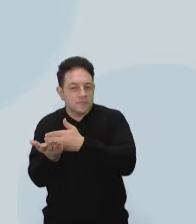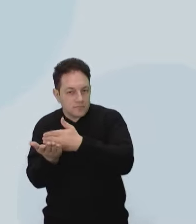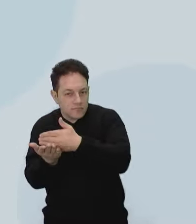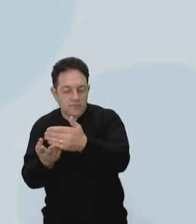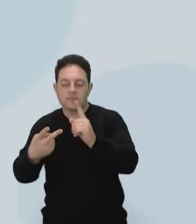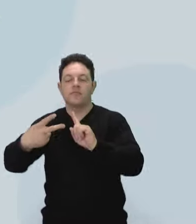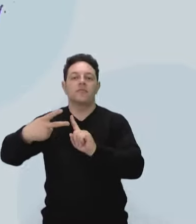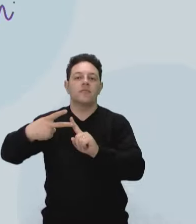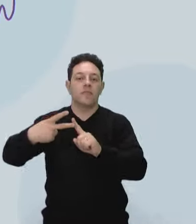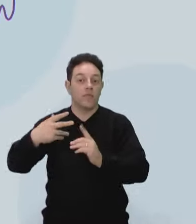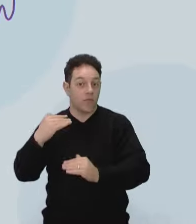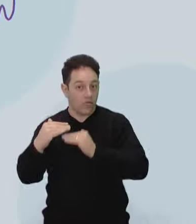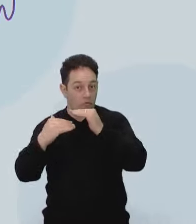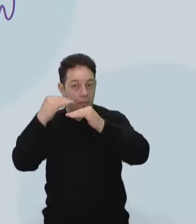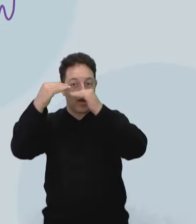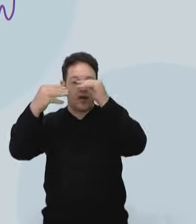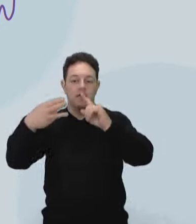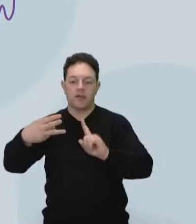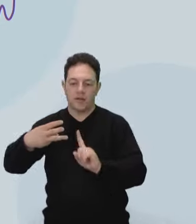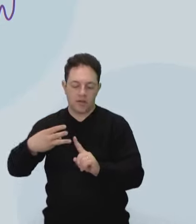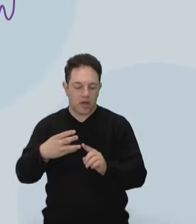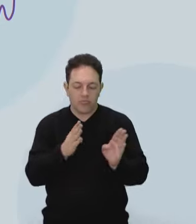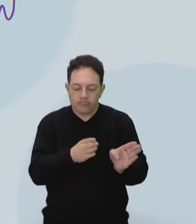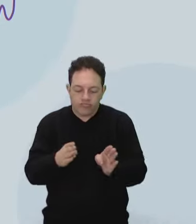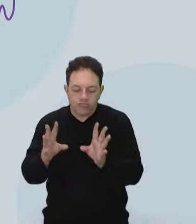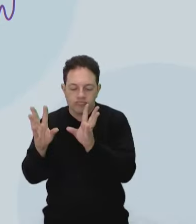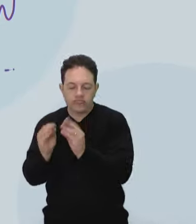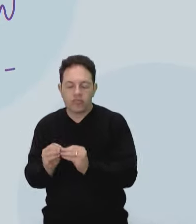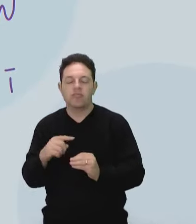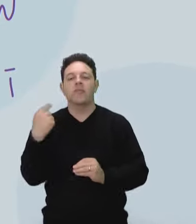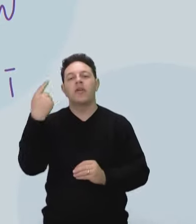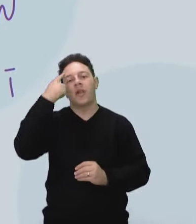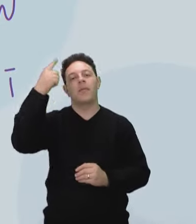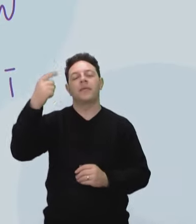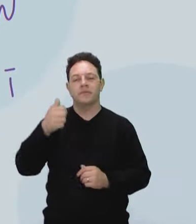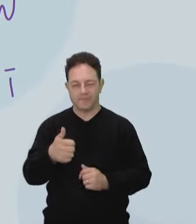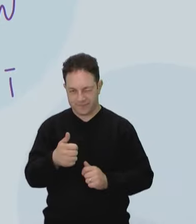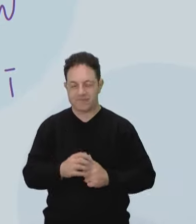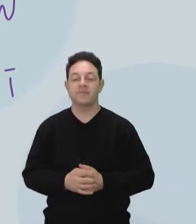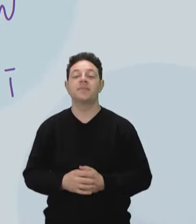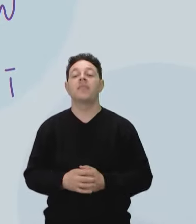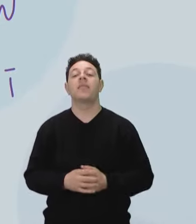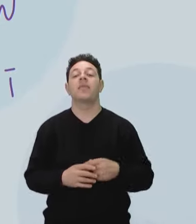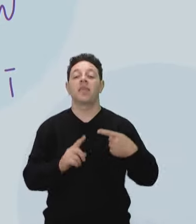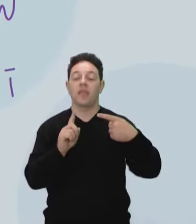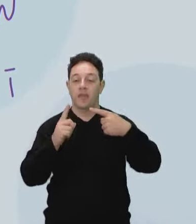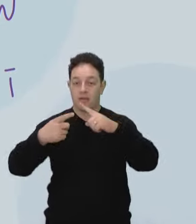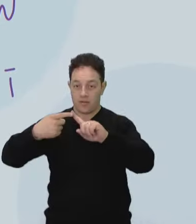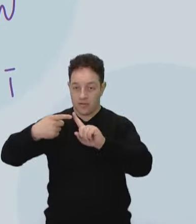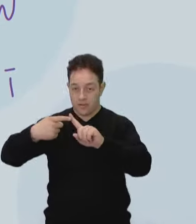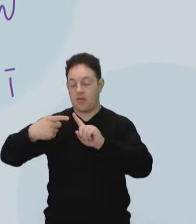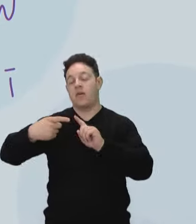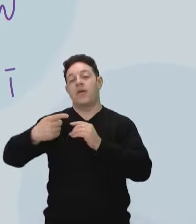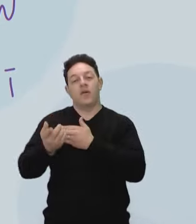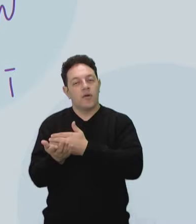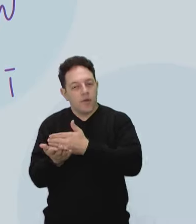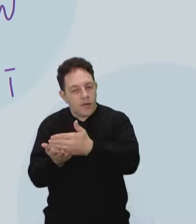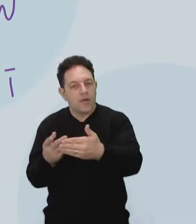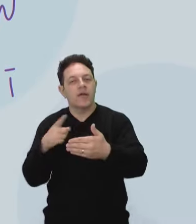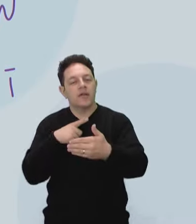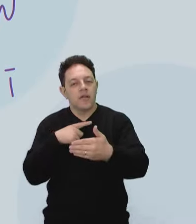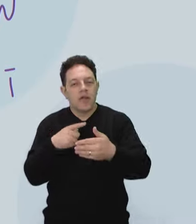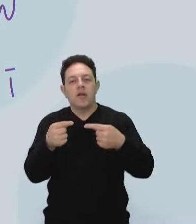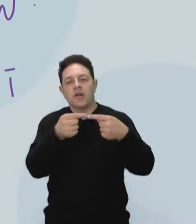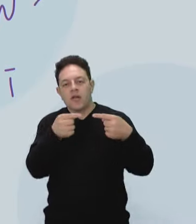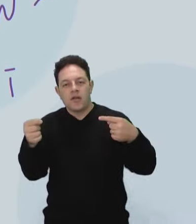desenvolvimento e sistematização. A introdução aí é uma semana aí com 4